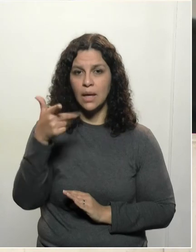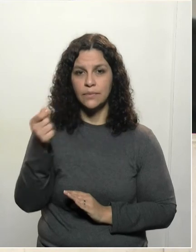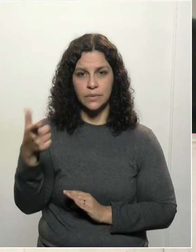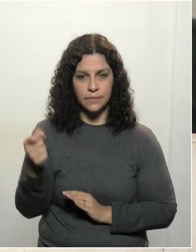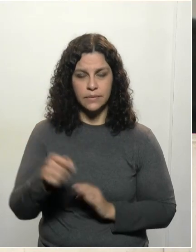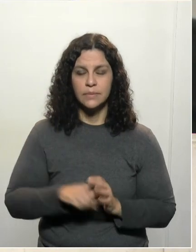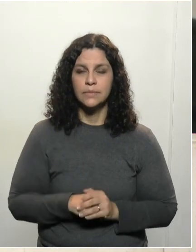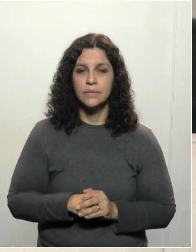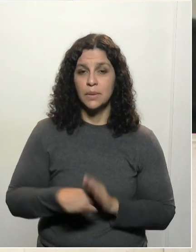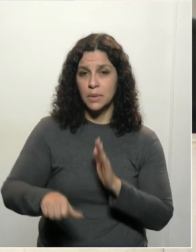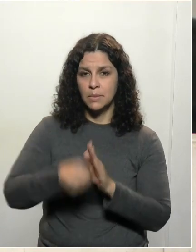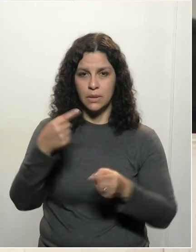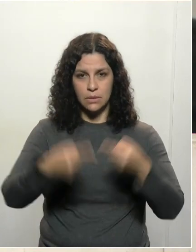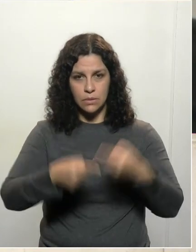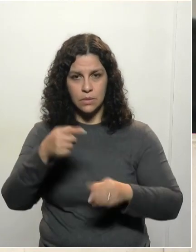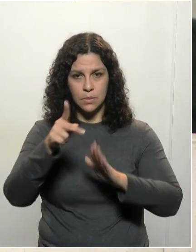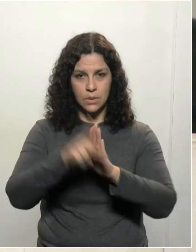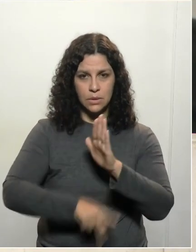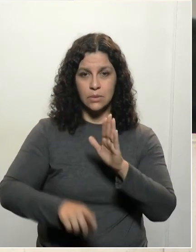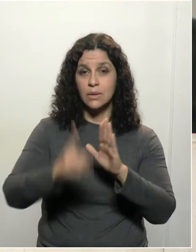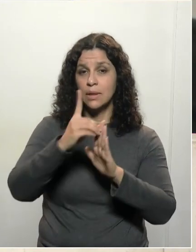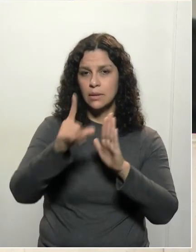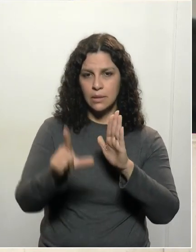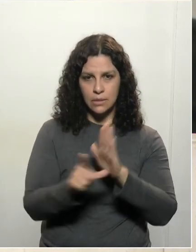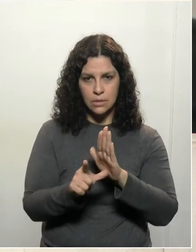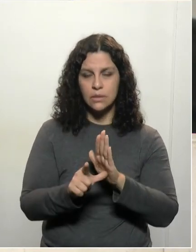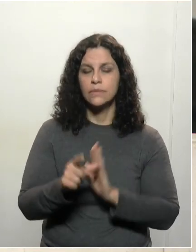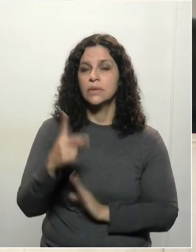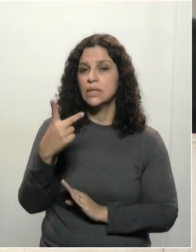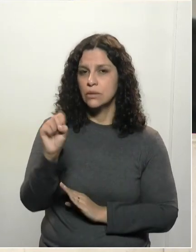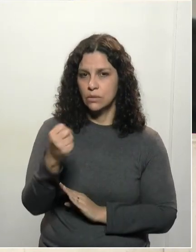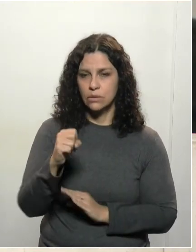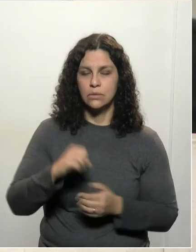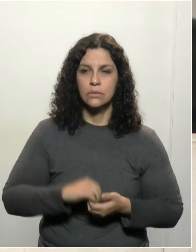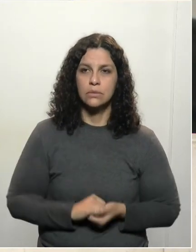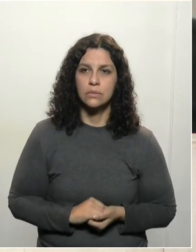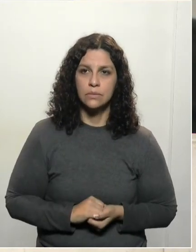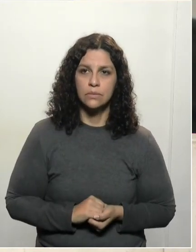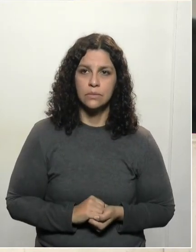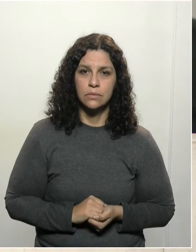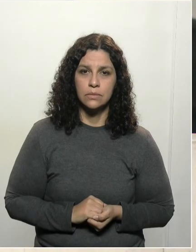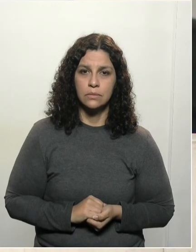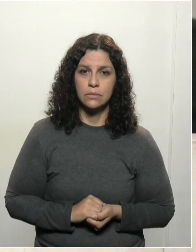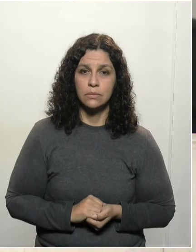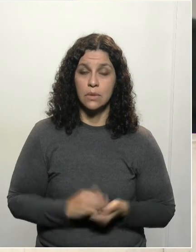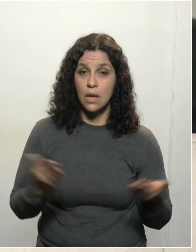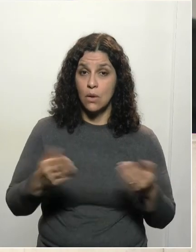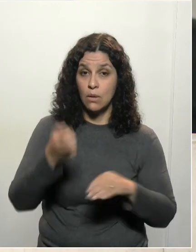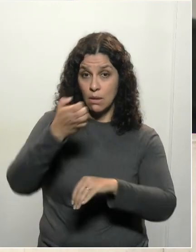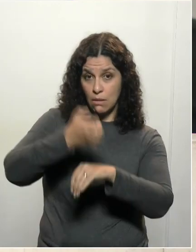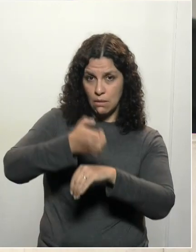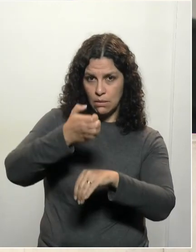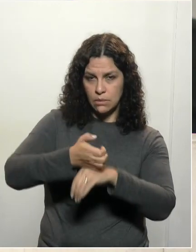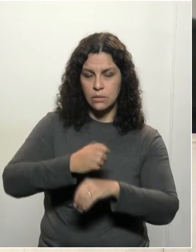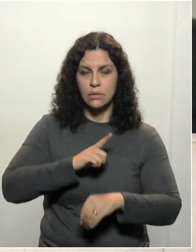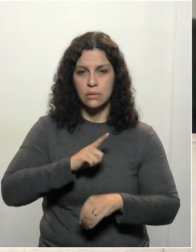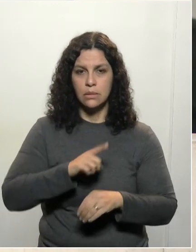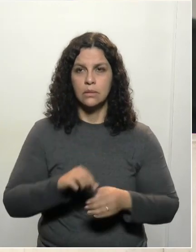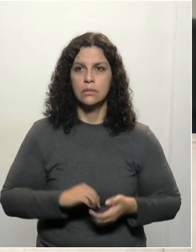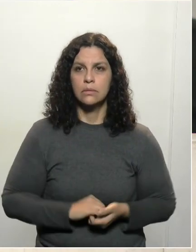432-2020. E primeira discussão do projeto de decreto legislativo número 18. Na